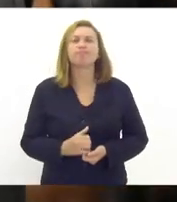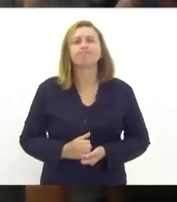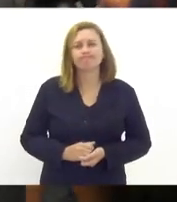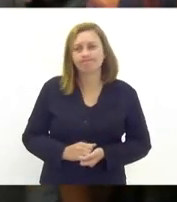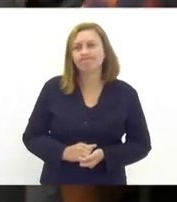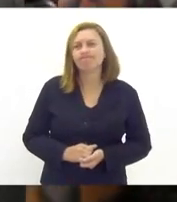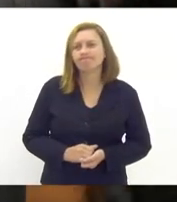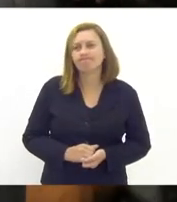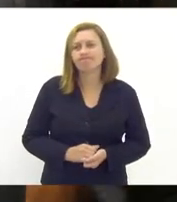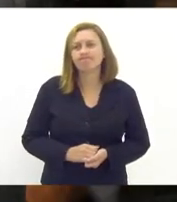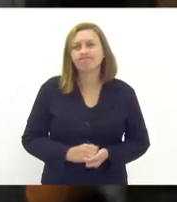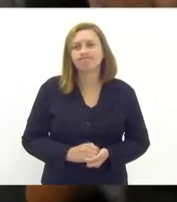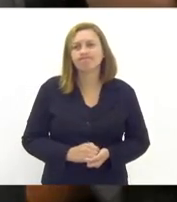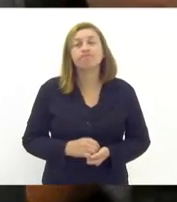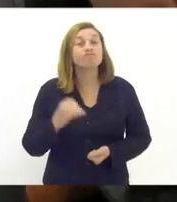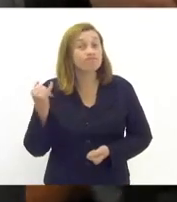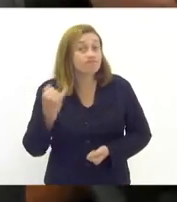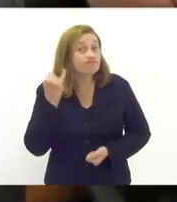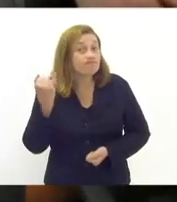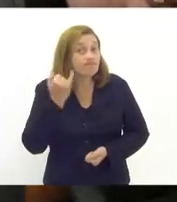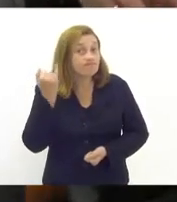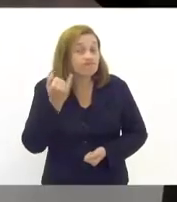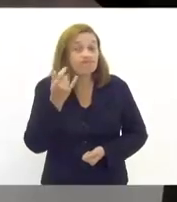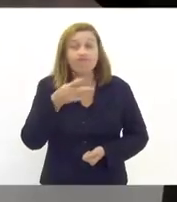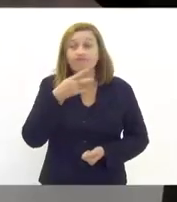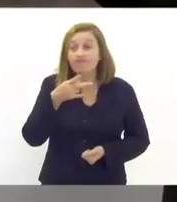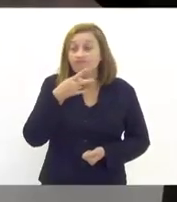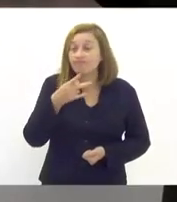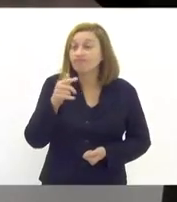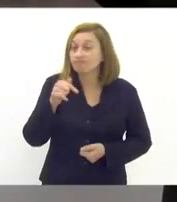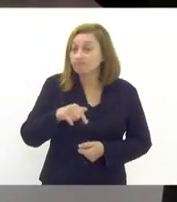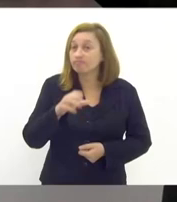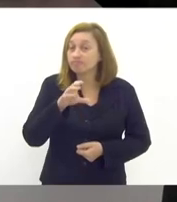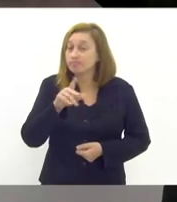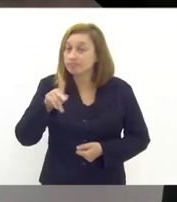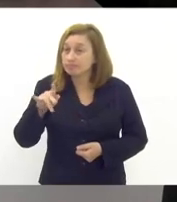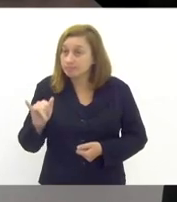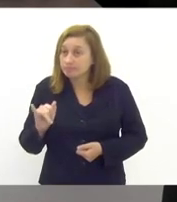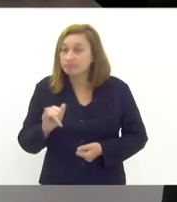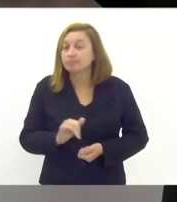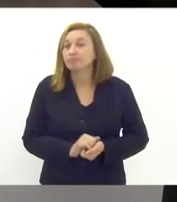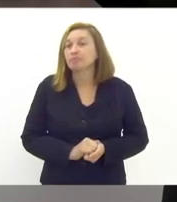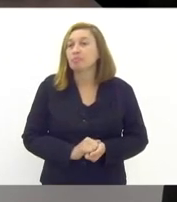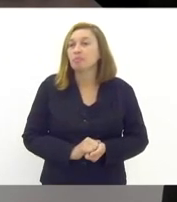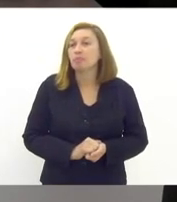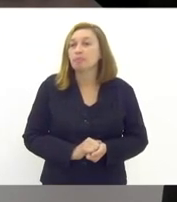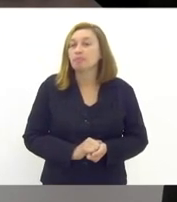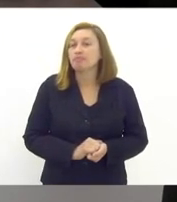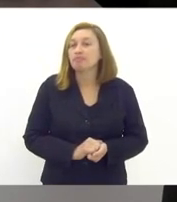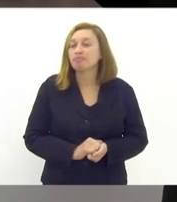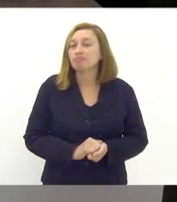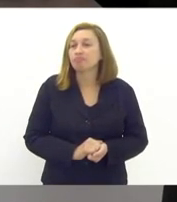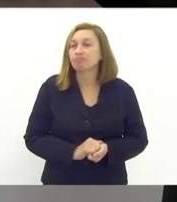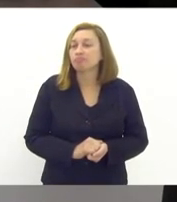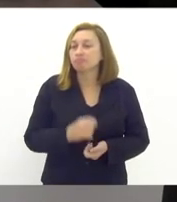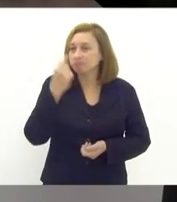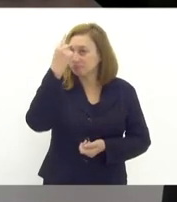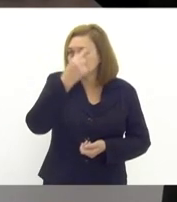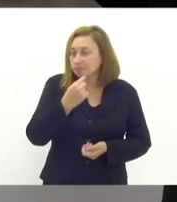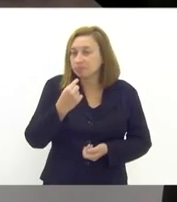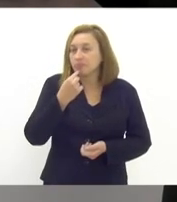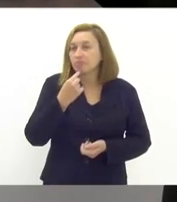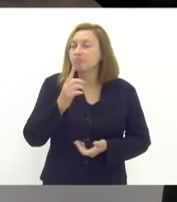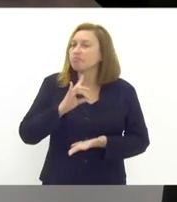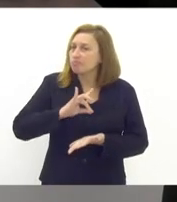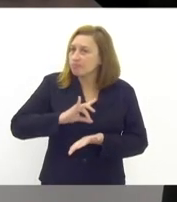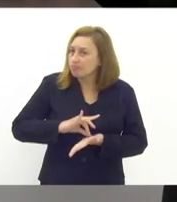anos. Uhum. É importante a gente ressaltar aqui nesta CPI, né, a figura que, na